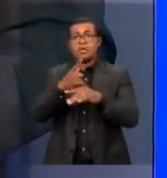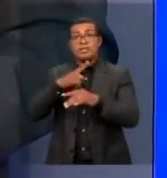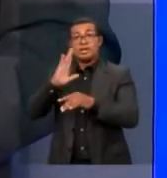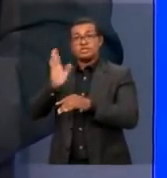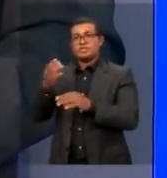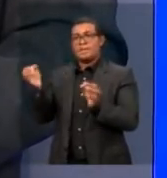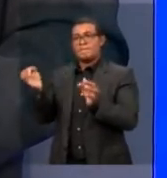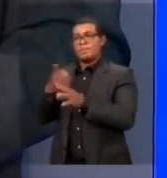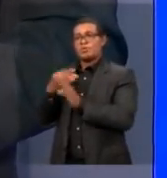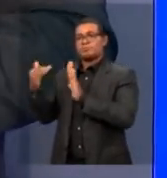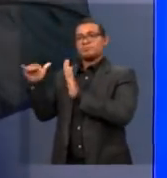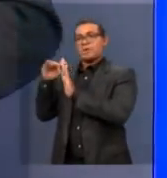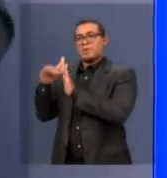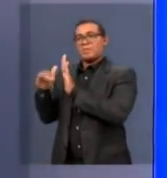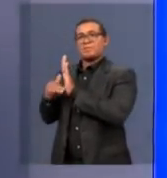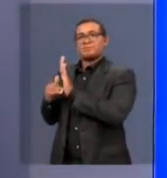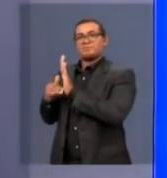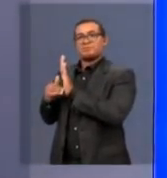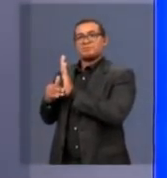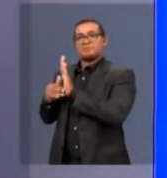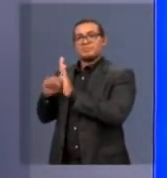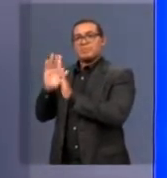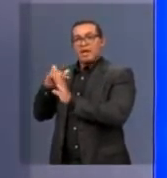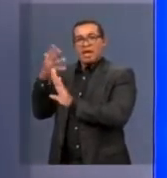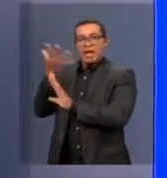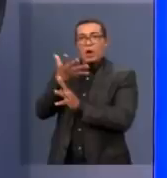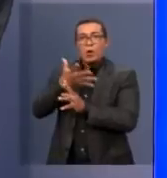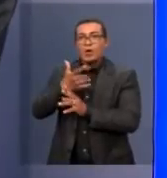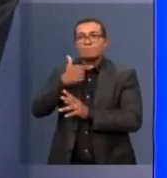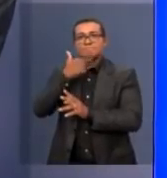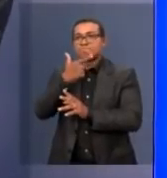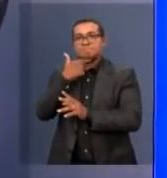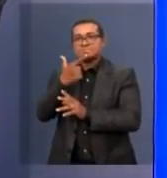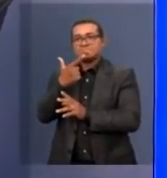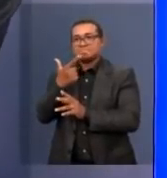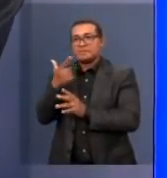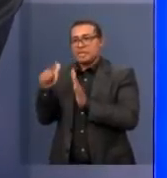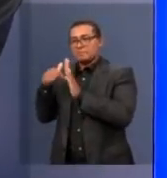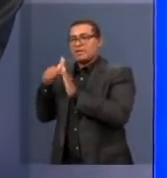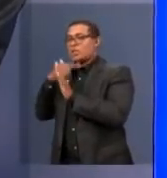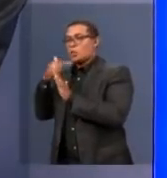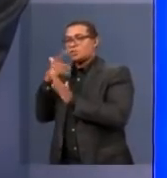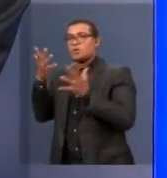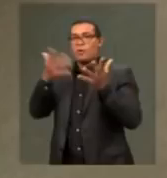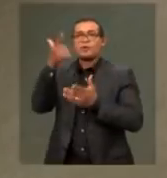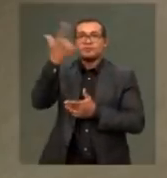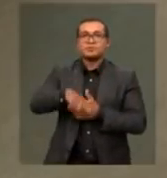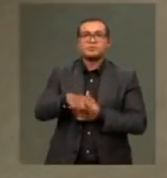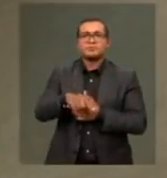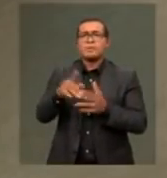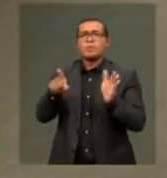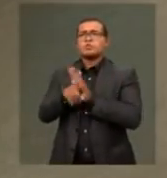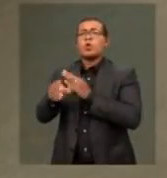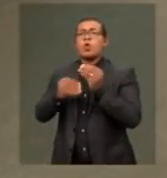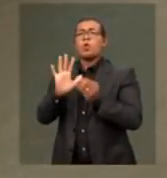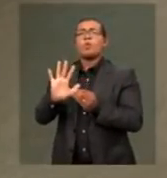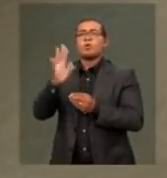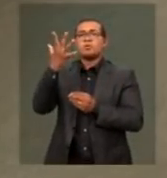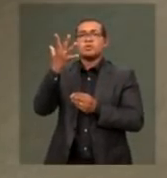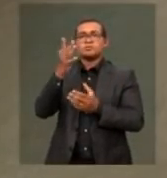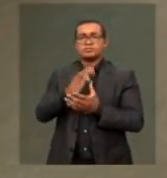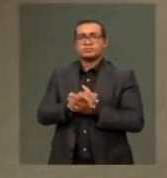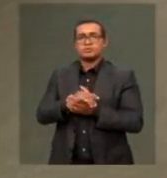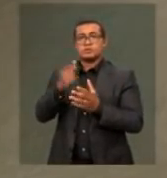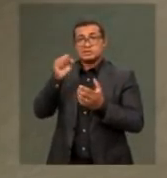e não foi feito agora as promessas de novo como é que pretende fazer no seu governo ben ali dão eu não participei